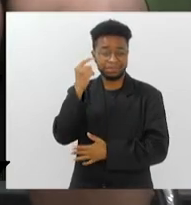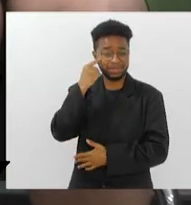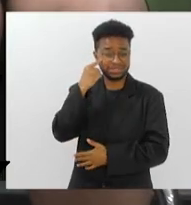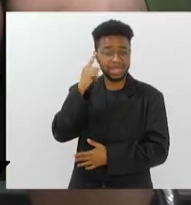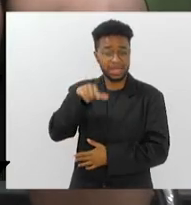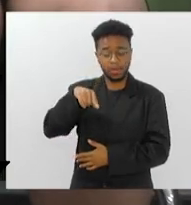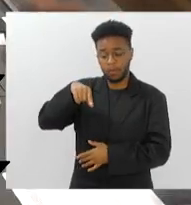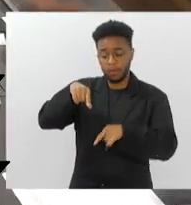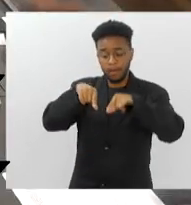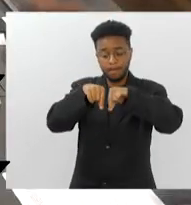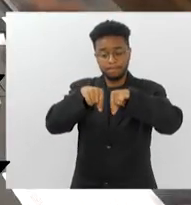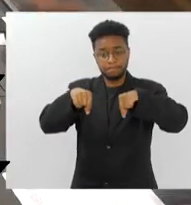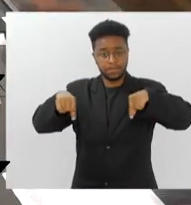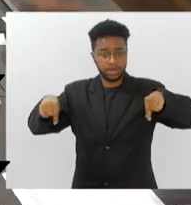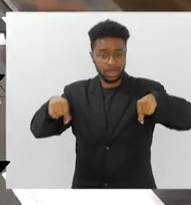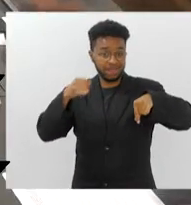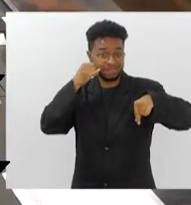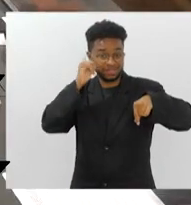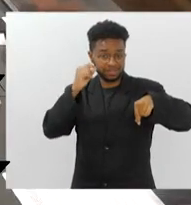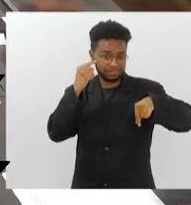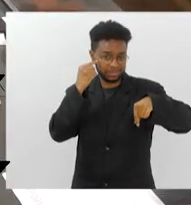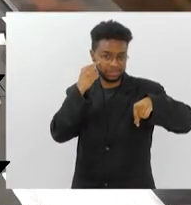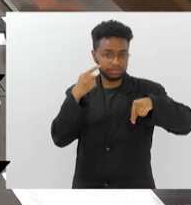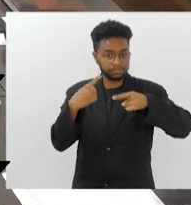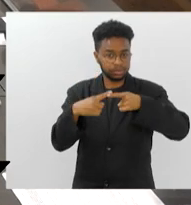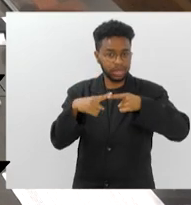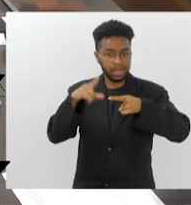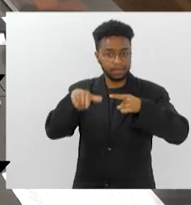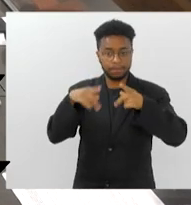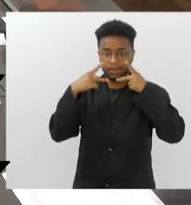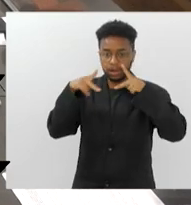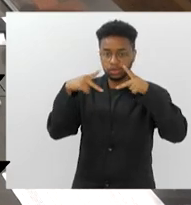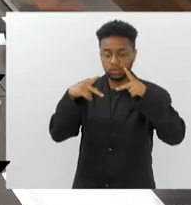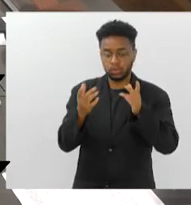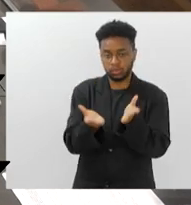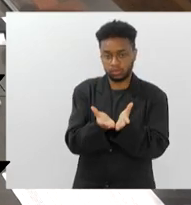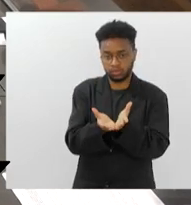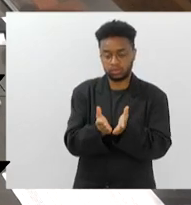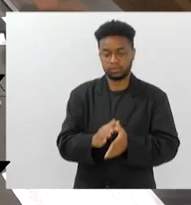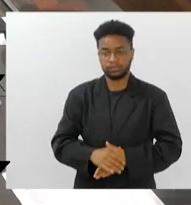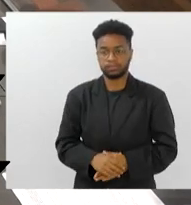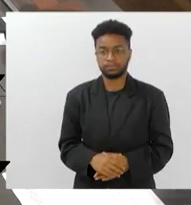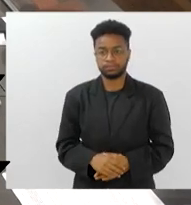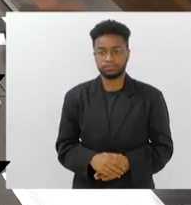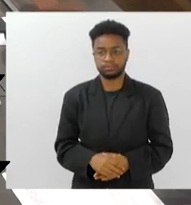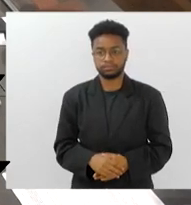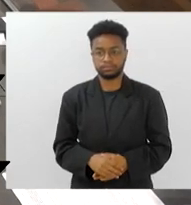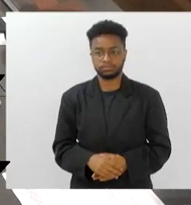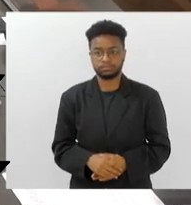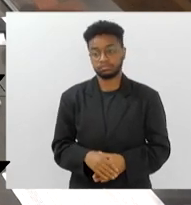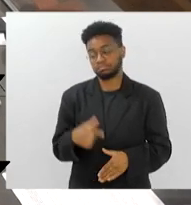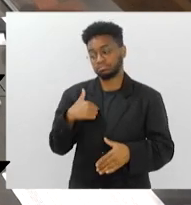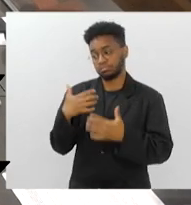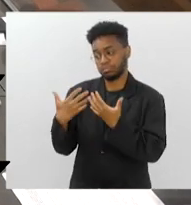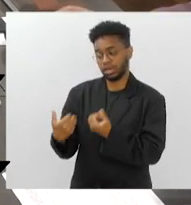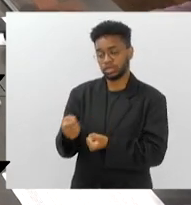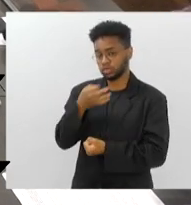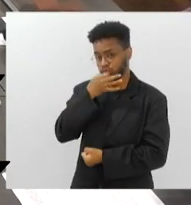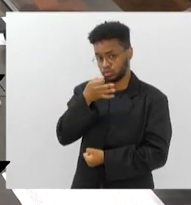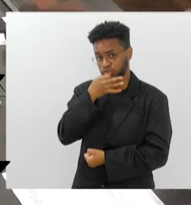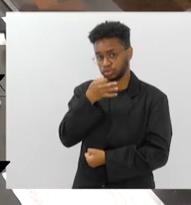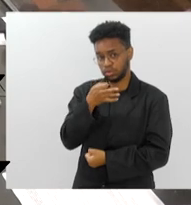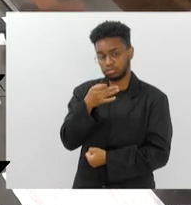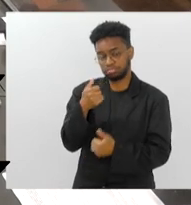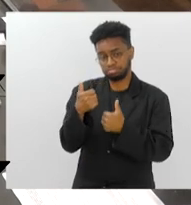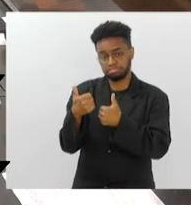emendas porque a ema e oo tambm é acatando a sugestão vamos